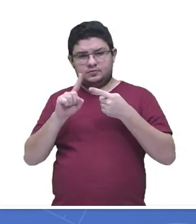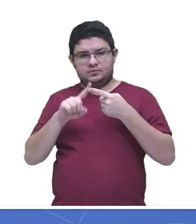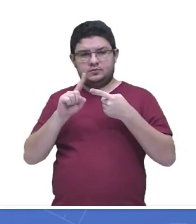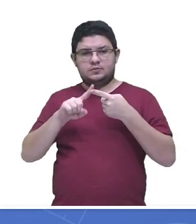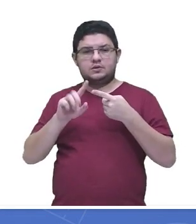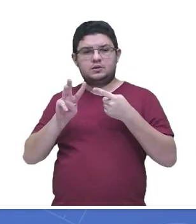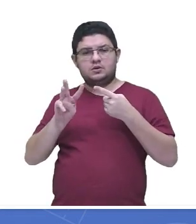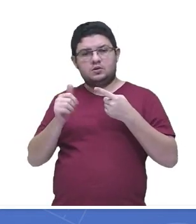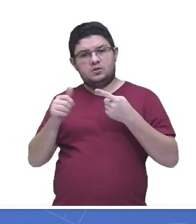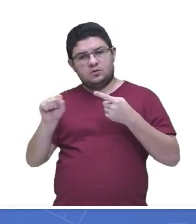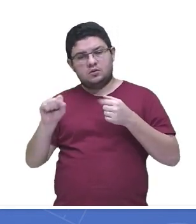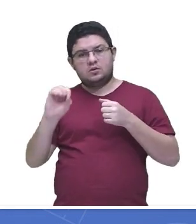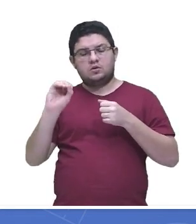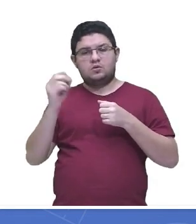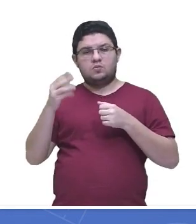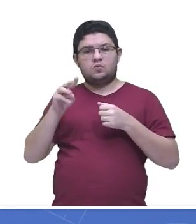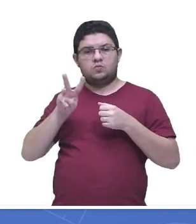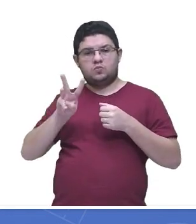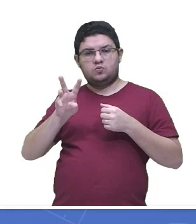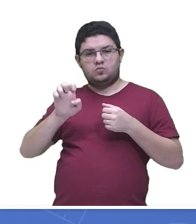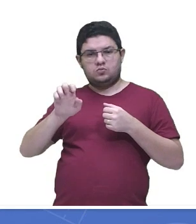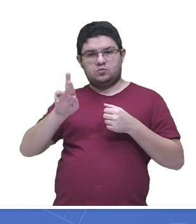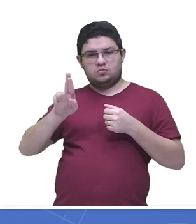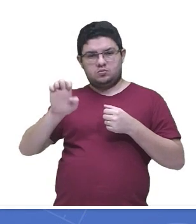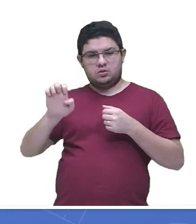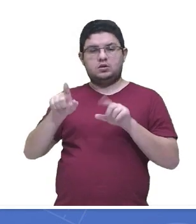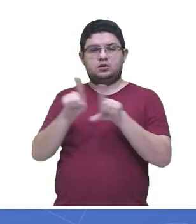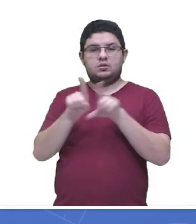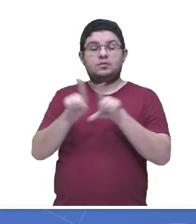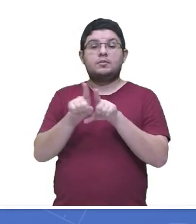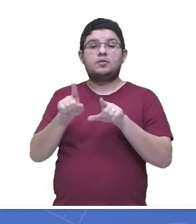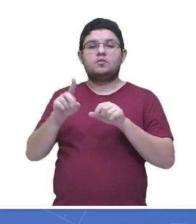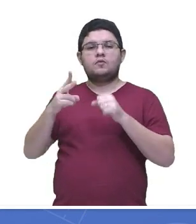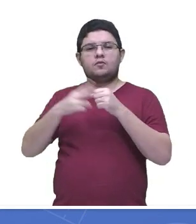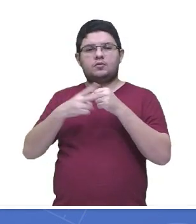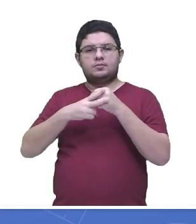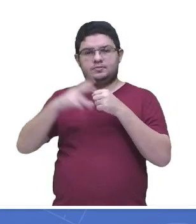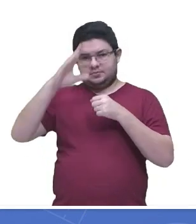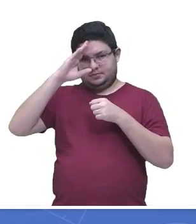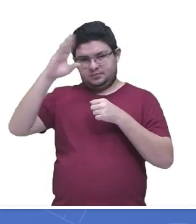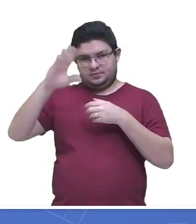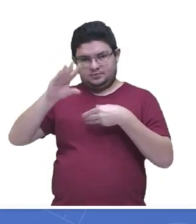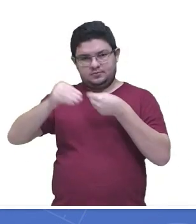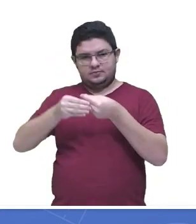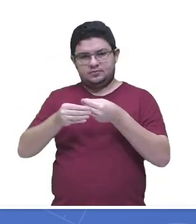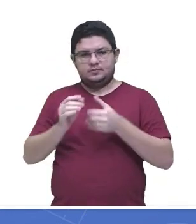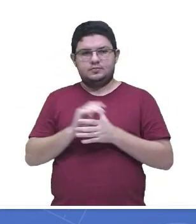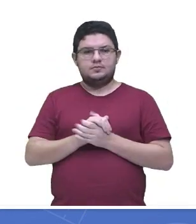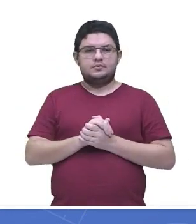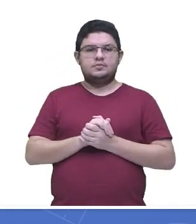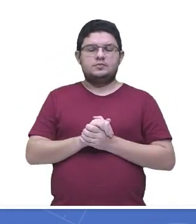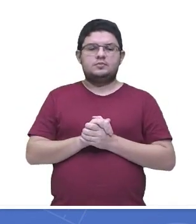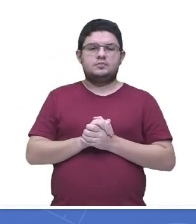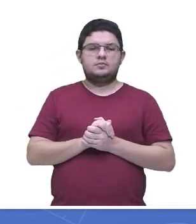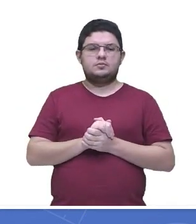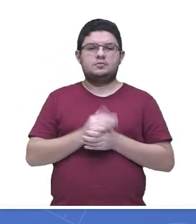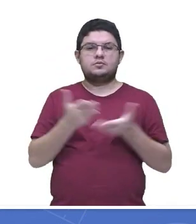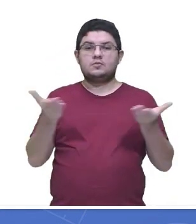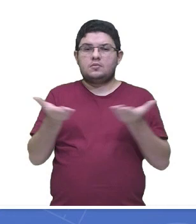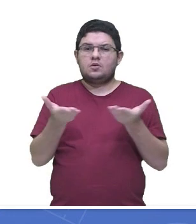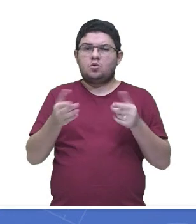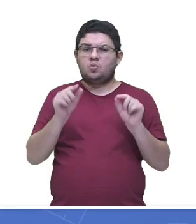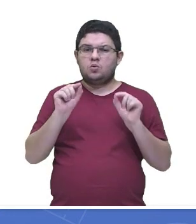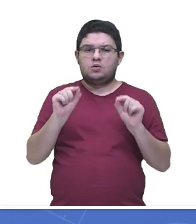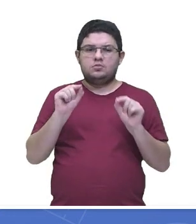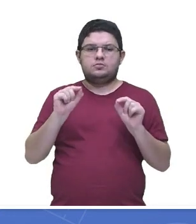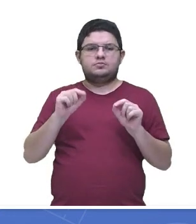principal, dependendo da ação que está acontecendo. Right? Vejam comigo agora a forma negativa. Se